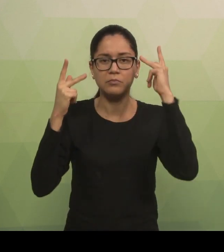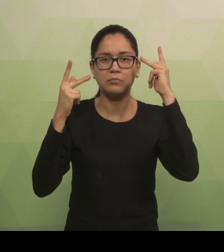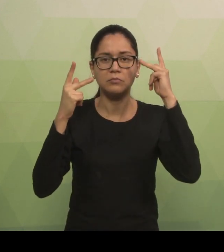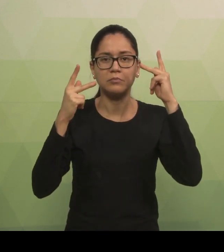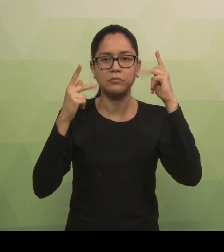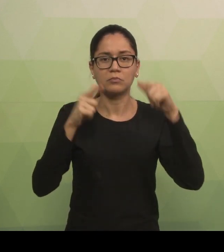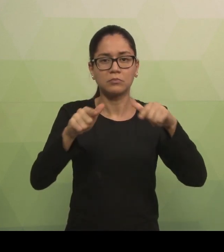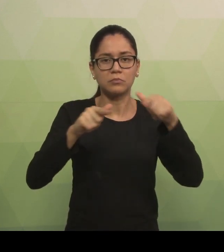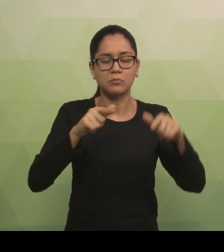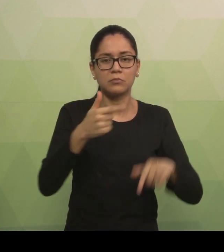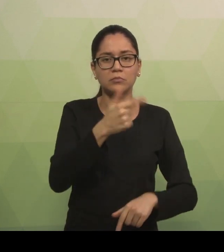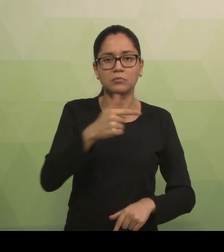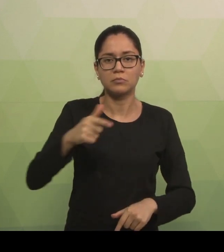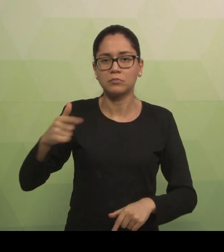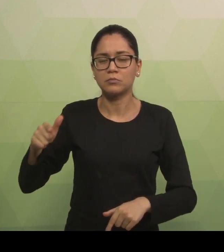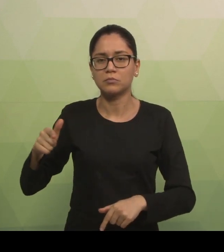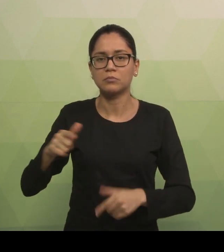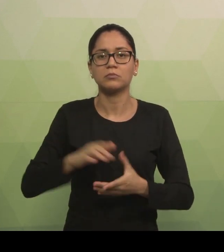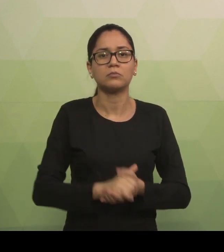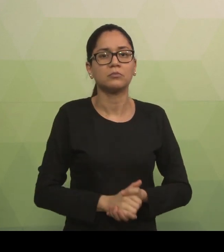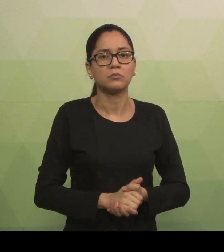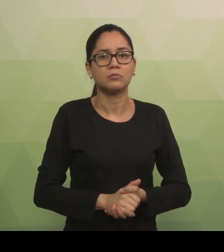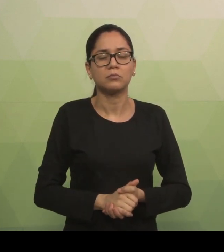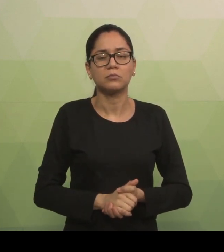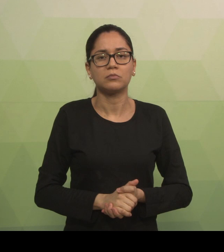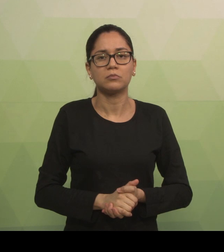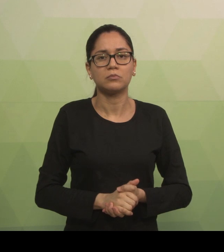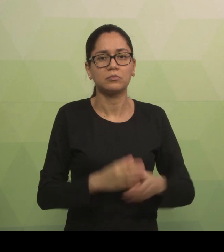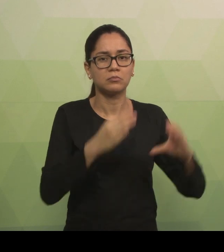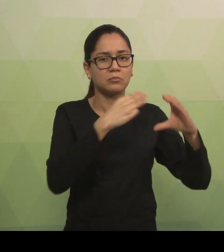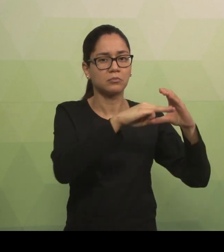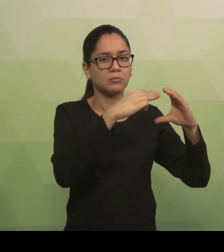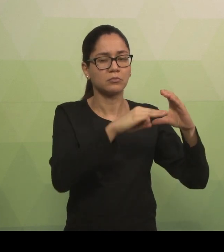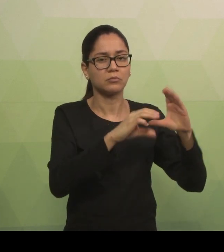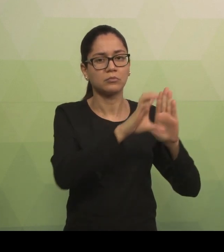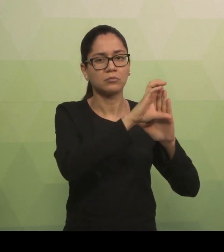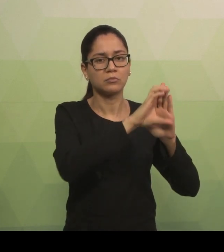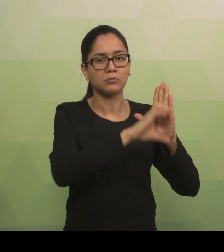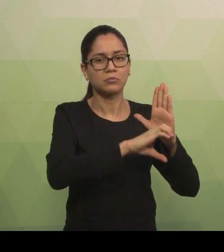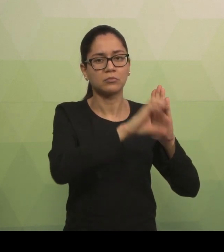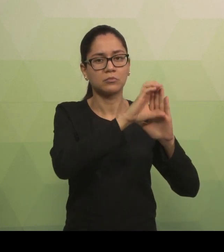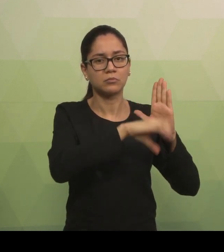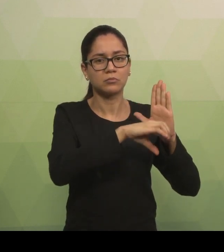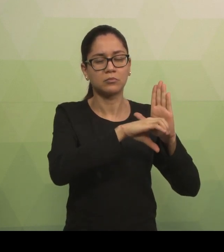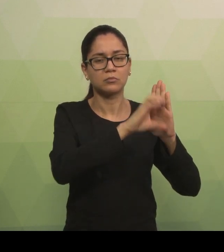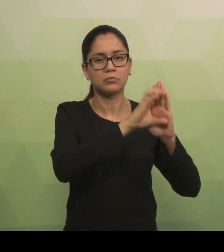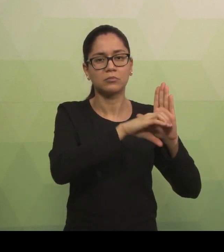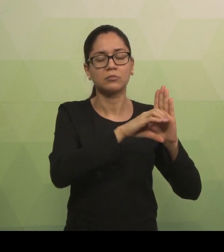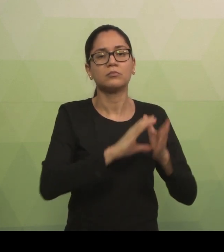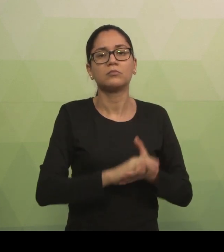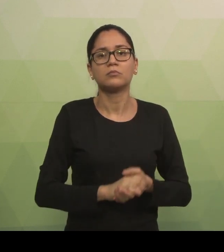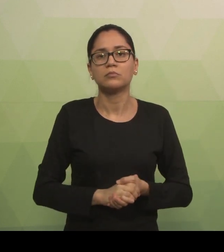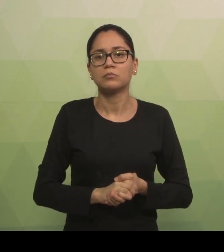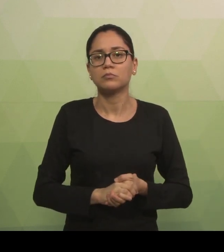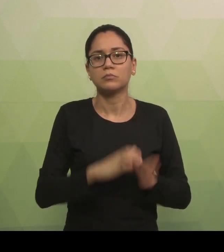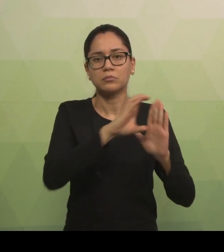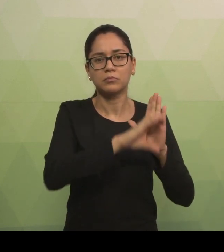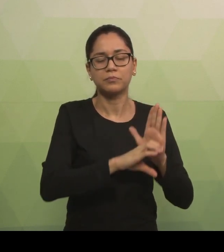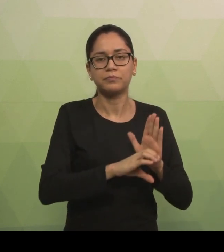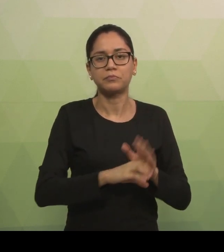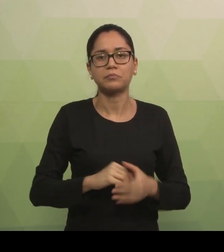Desempregados iniciaram a busca de empregos através de sites e agências de empregos ou enviando currículos por e-mail. As empresas descobriram